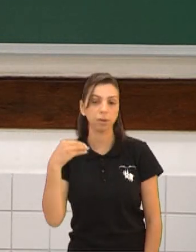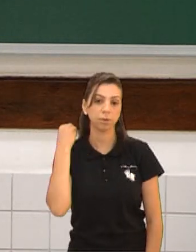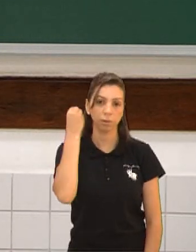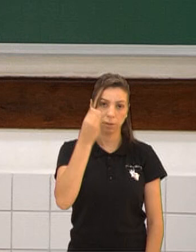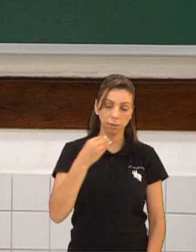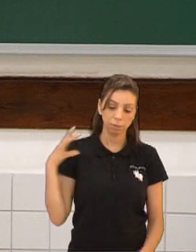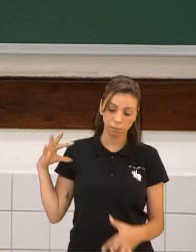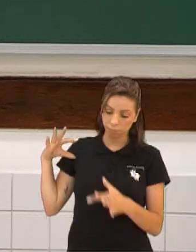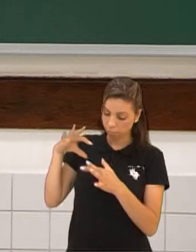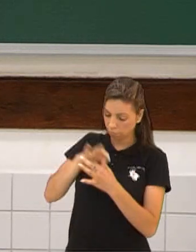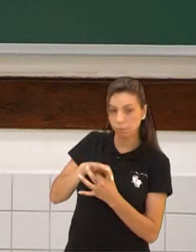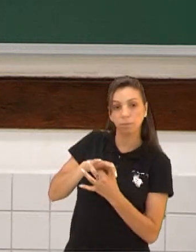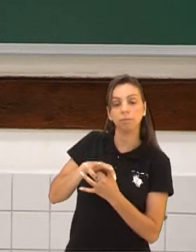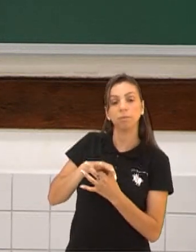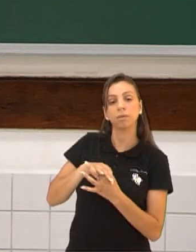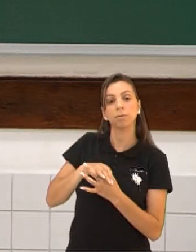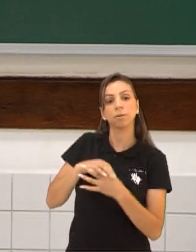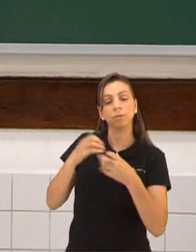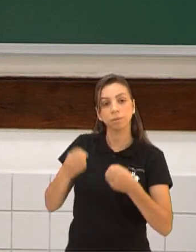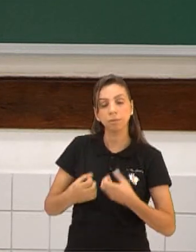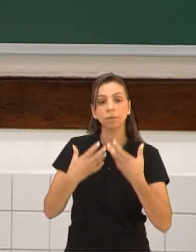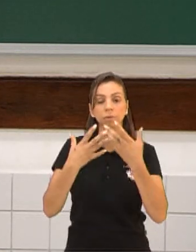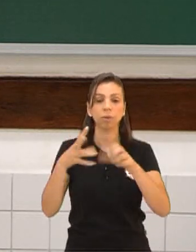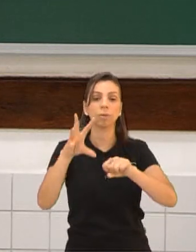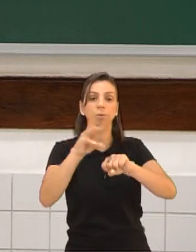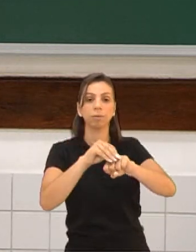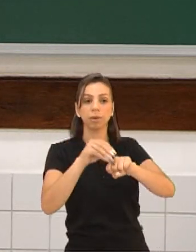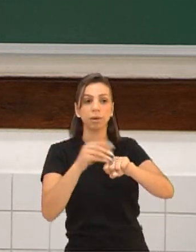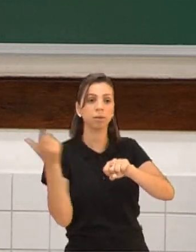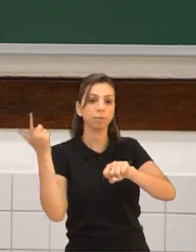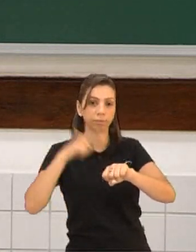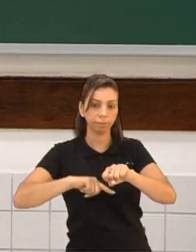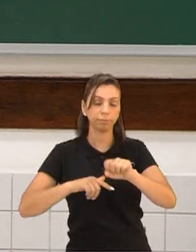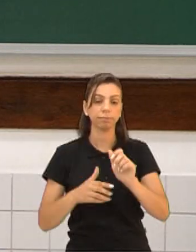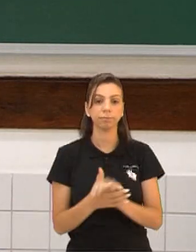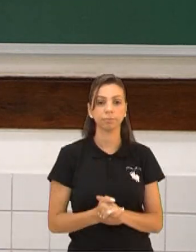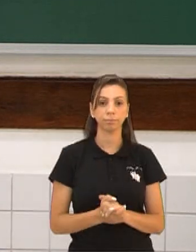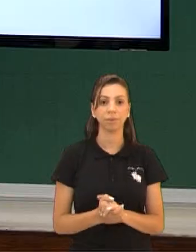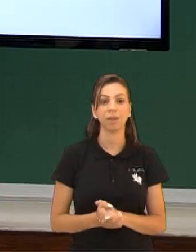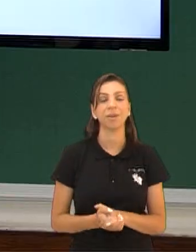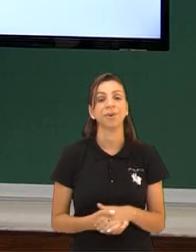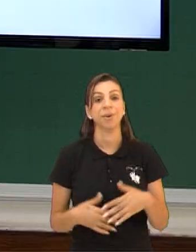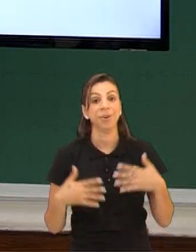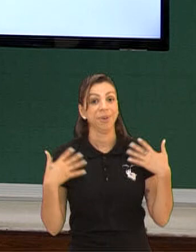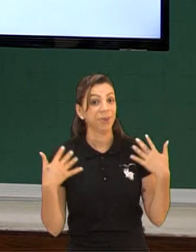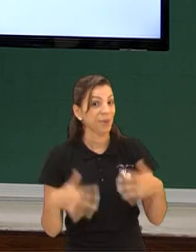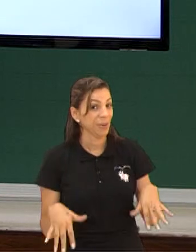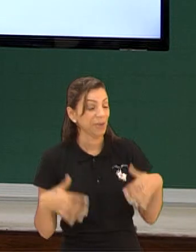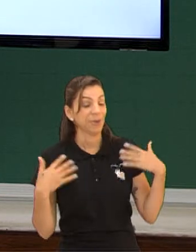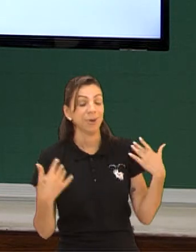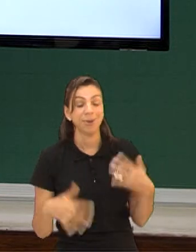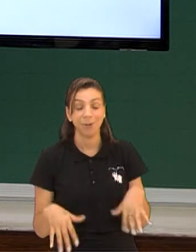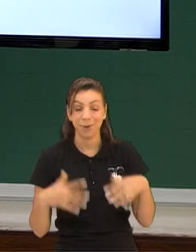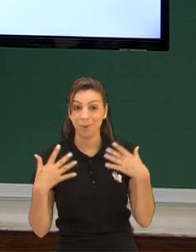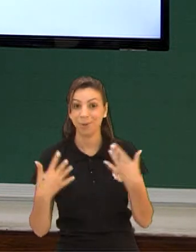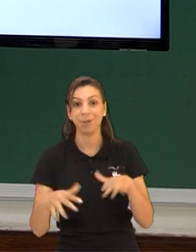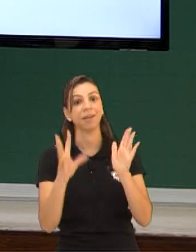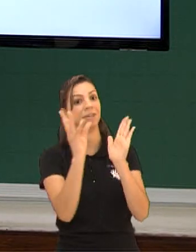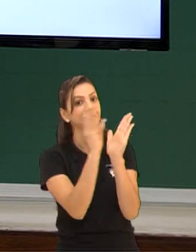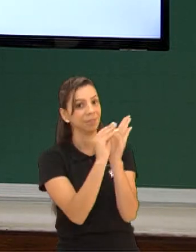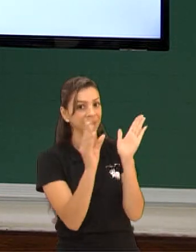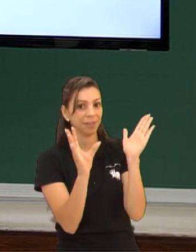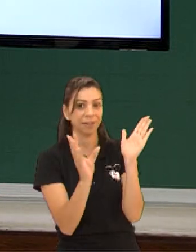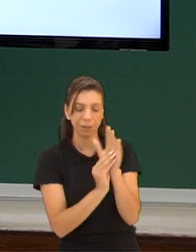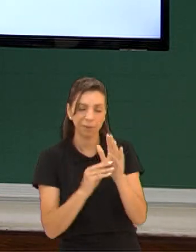experiência, juntas, fazem com que o conhecimento aconteça. Ufa, Bastante conteúdo, Então